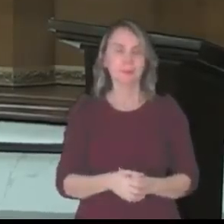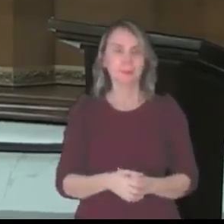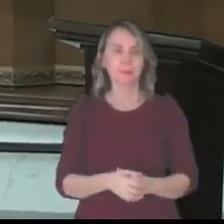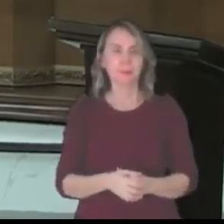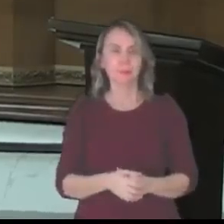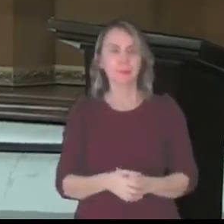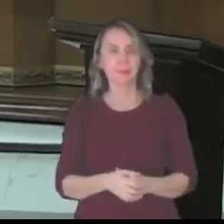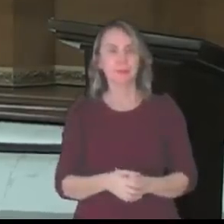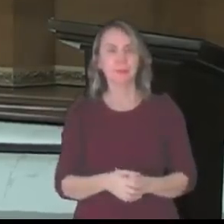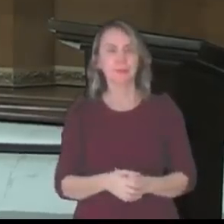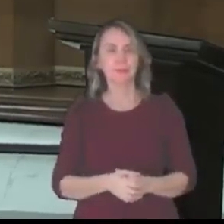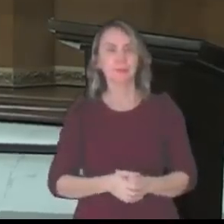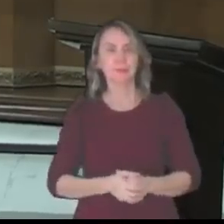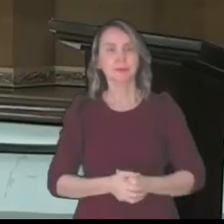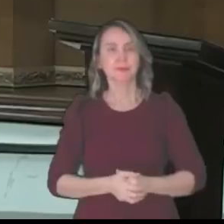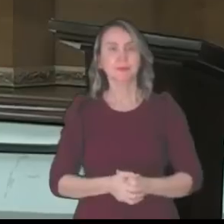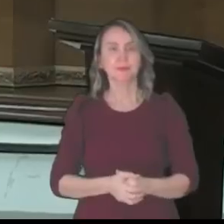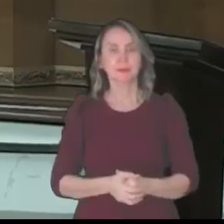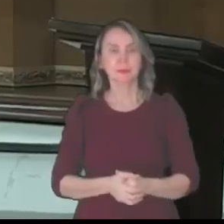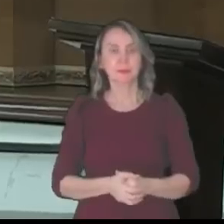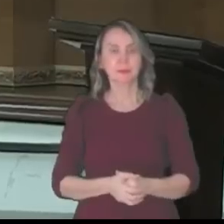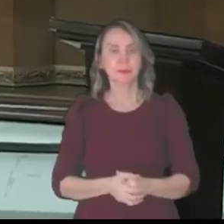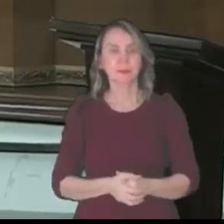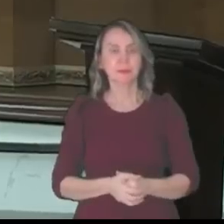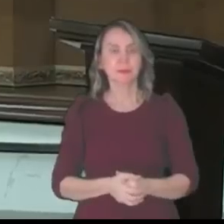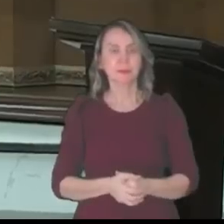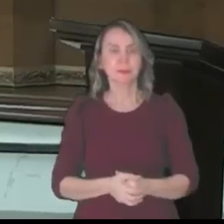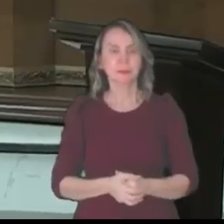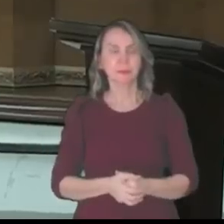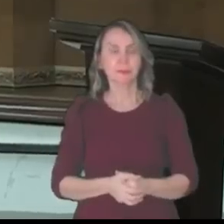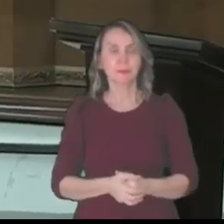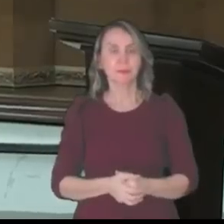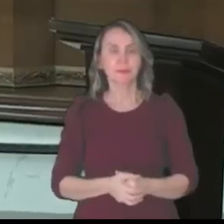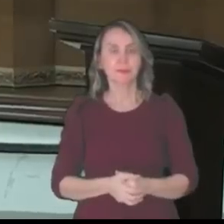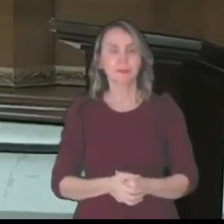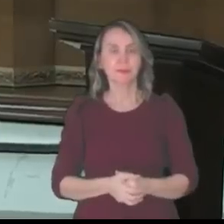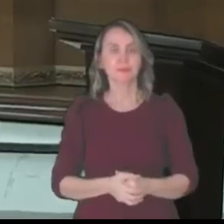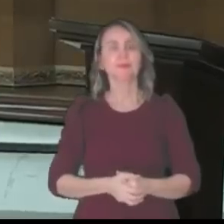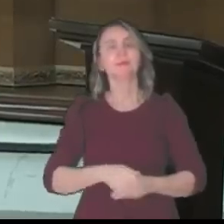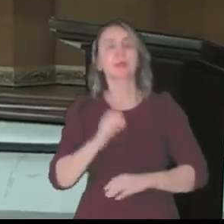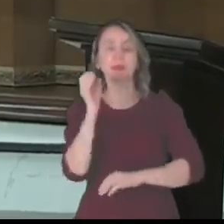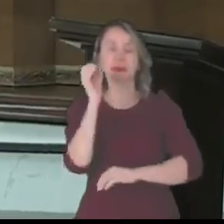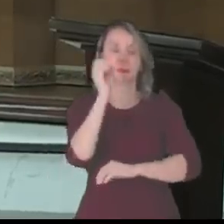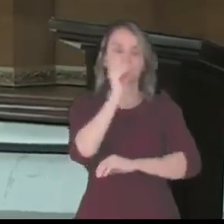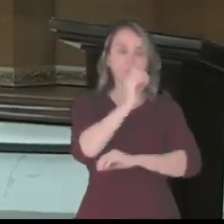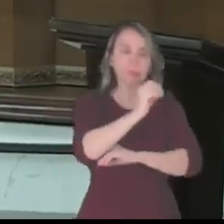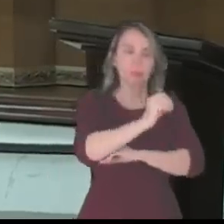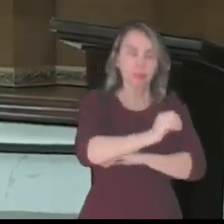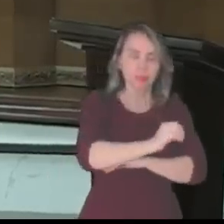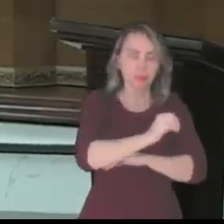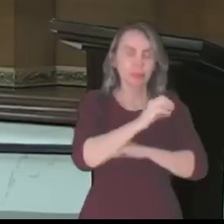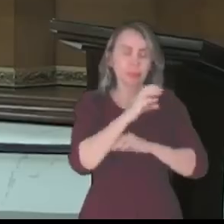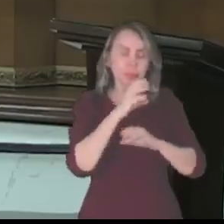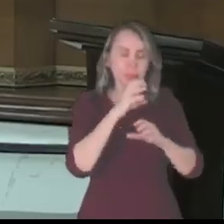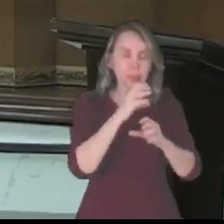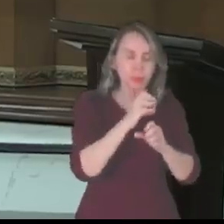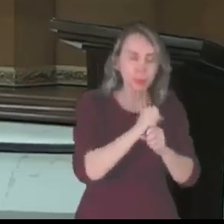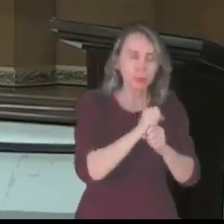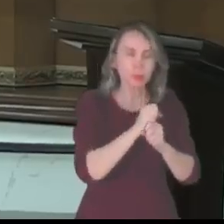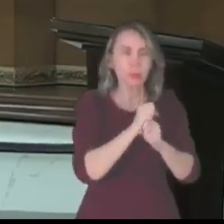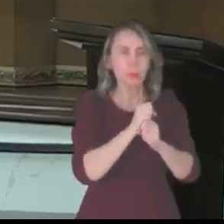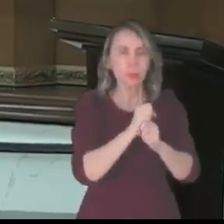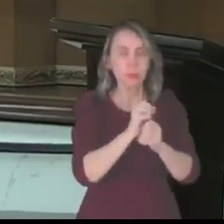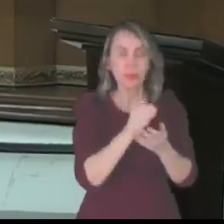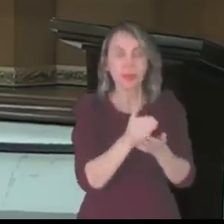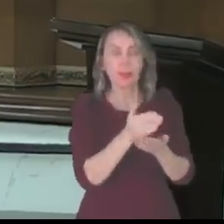NVI nessa Bíblia Diz antes que refresque o dia e caiam as sombras neste